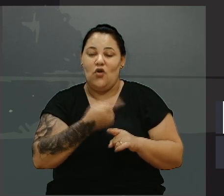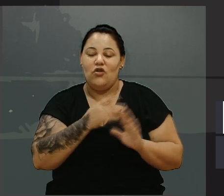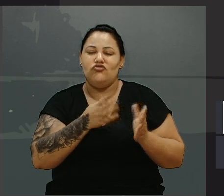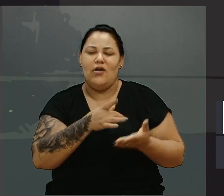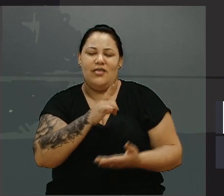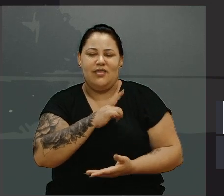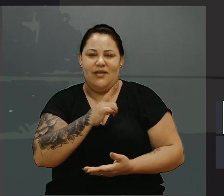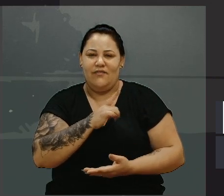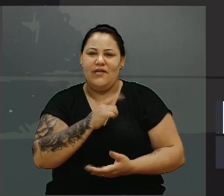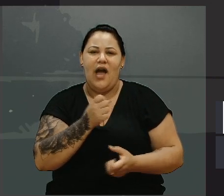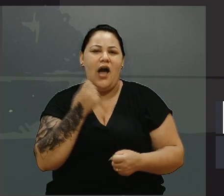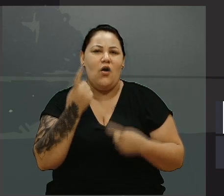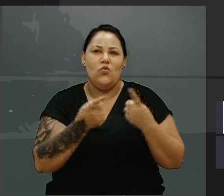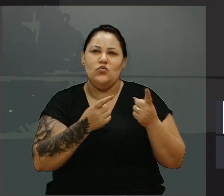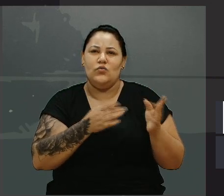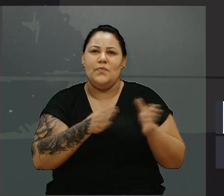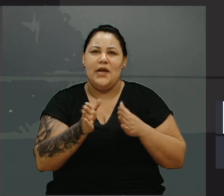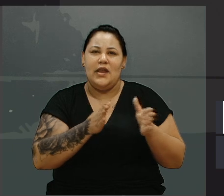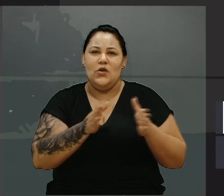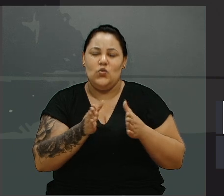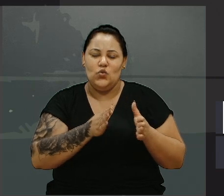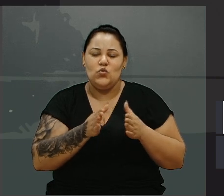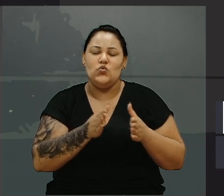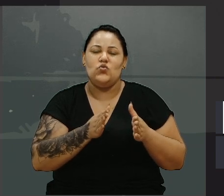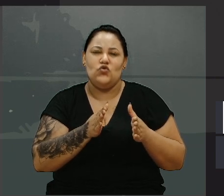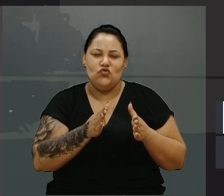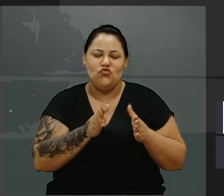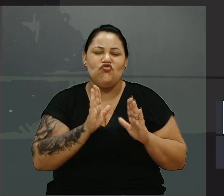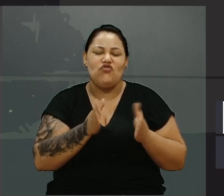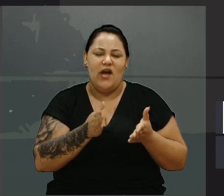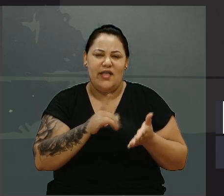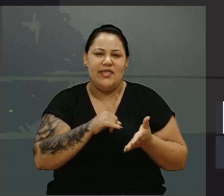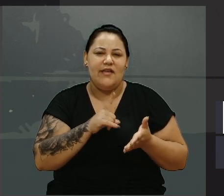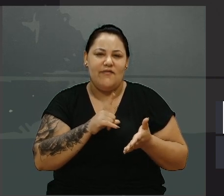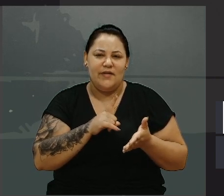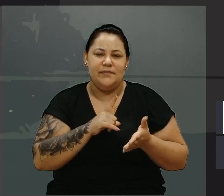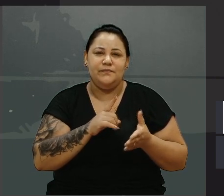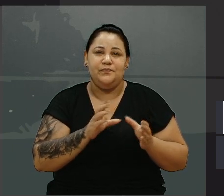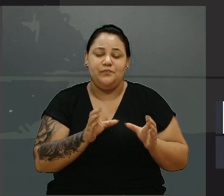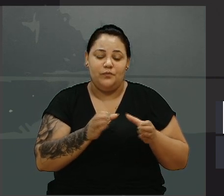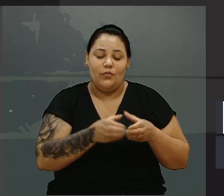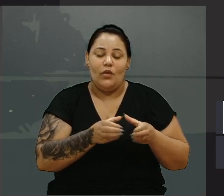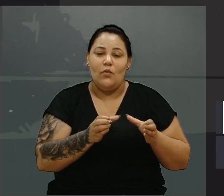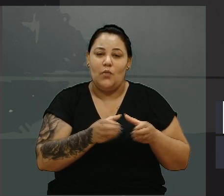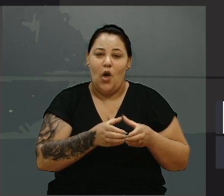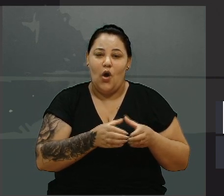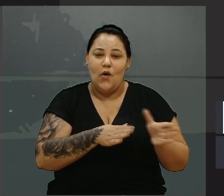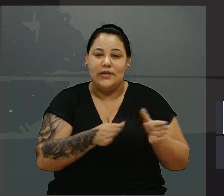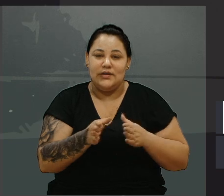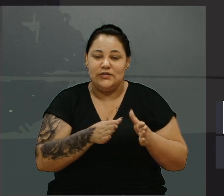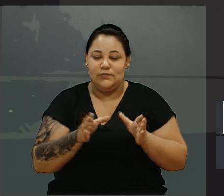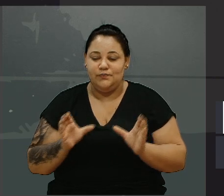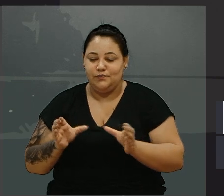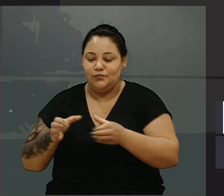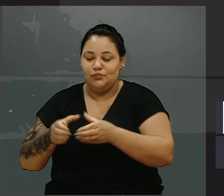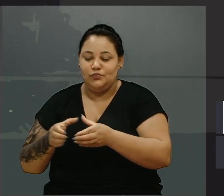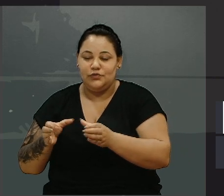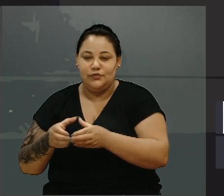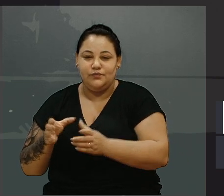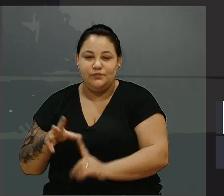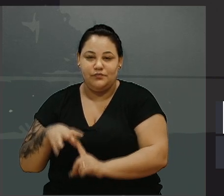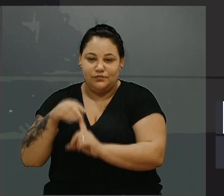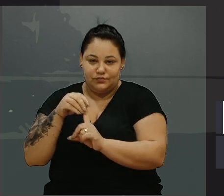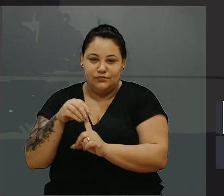épocas não muito distantes, nós tínhamos o bloco de acesso e o bloco principal, o vereador Edson da